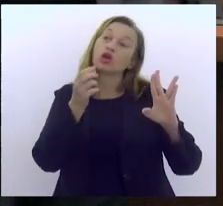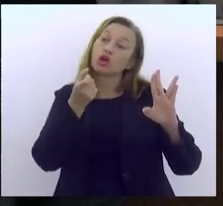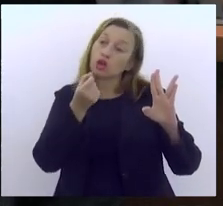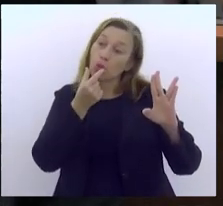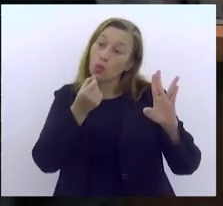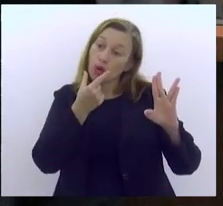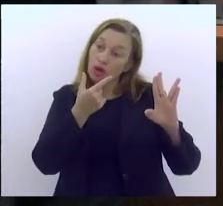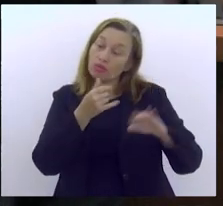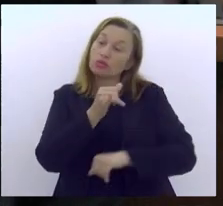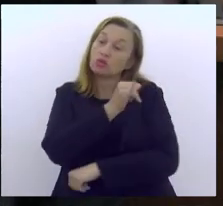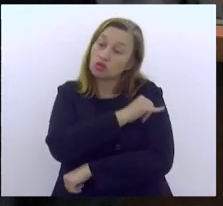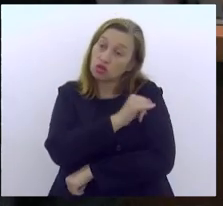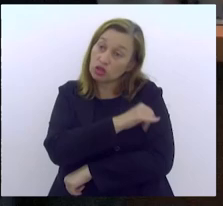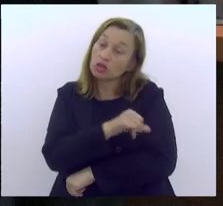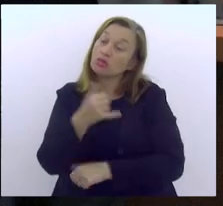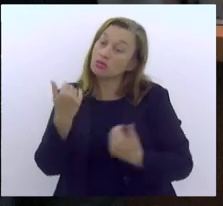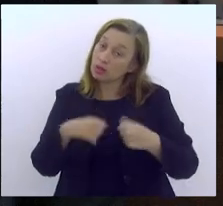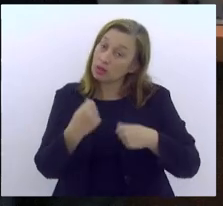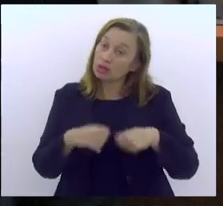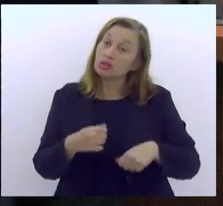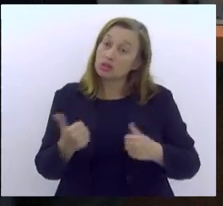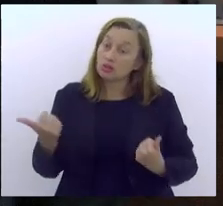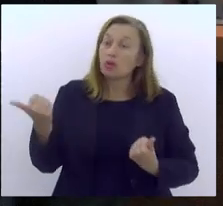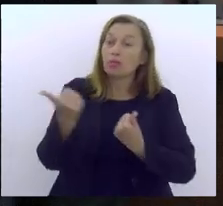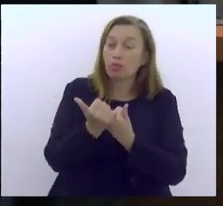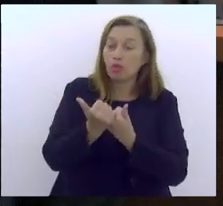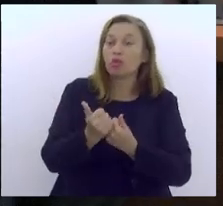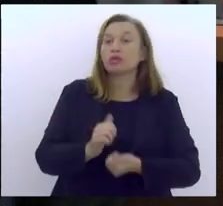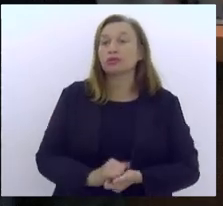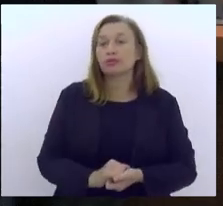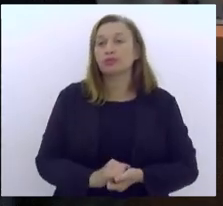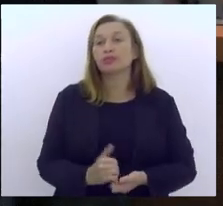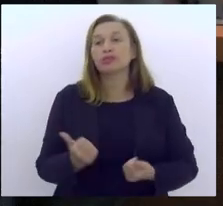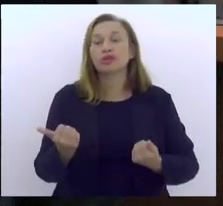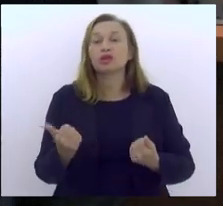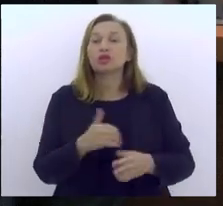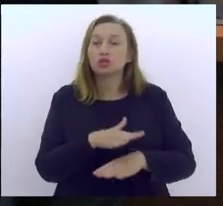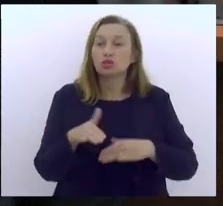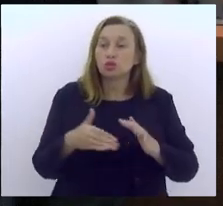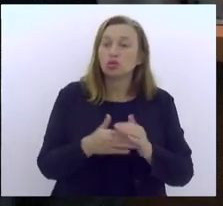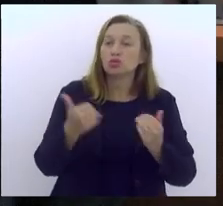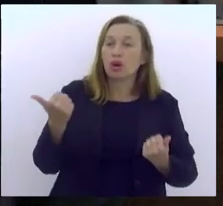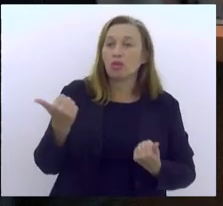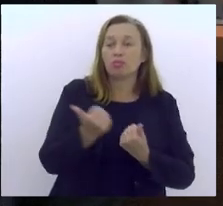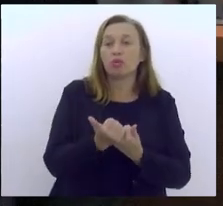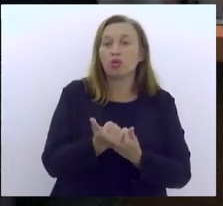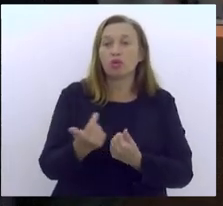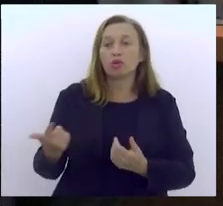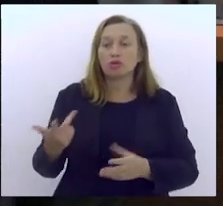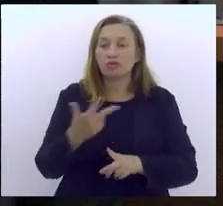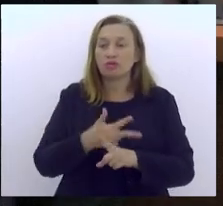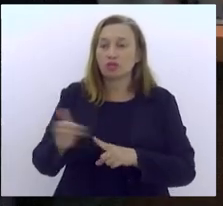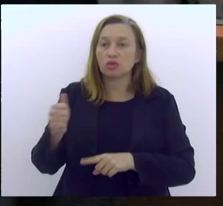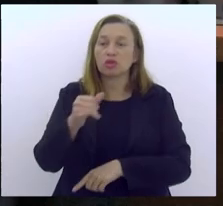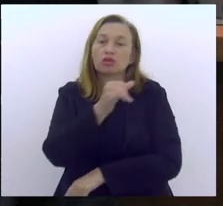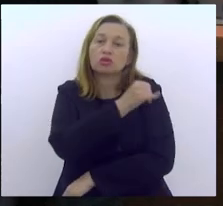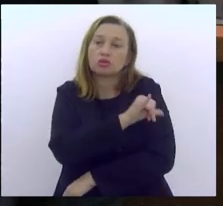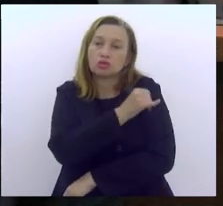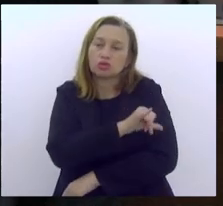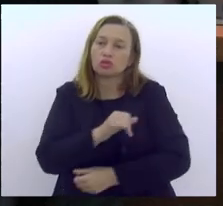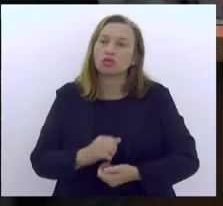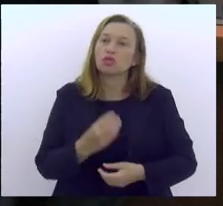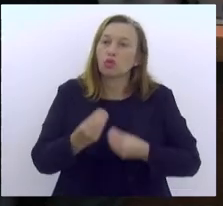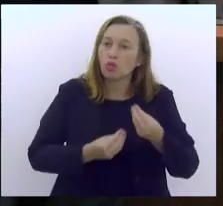na vanguarda, uma lei importante e que tem o apoio da bancada conservadora, da bancada progressista, e um grande ganho para o Rio de Janeiro da forma em que